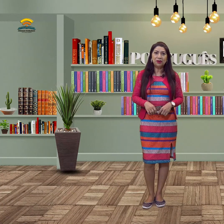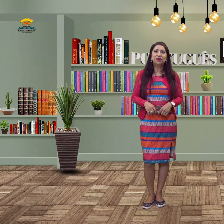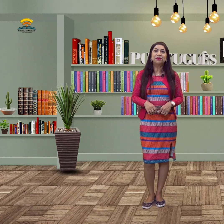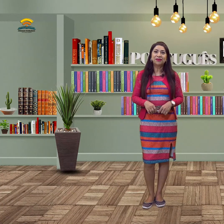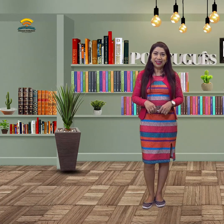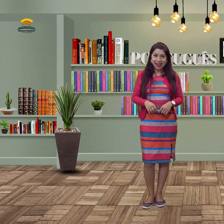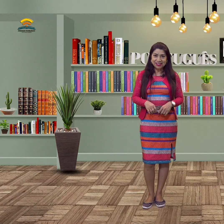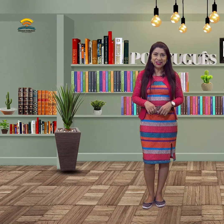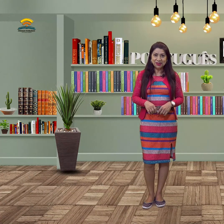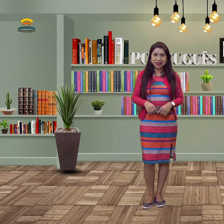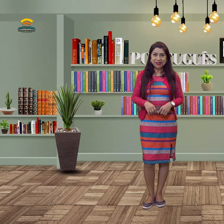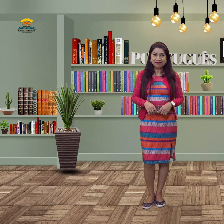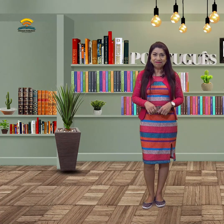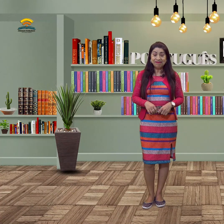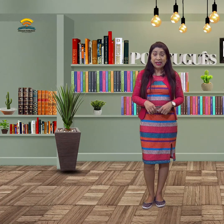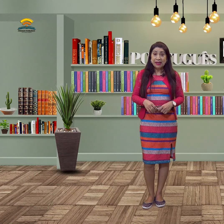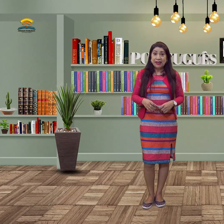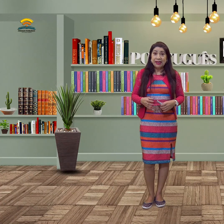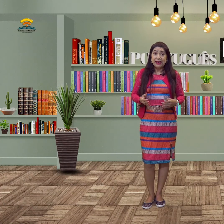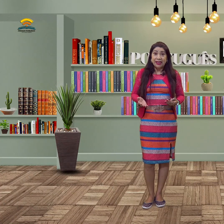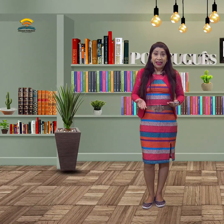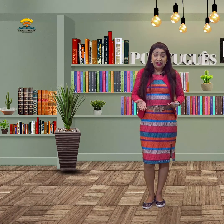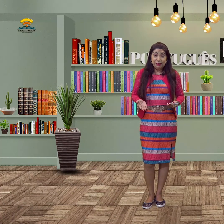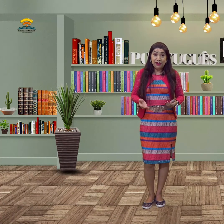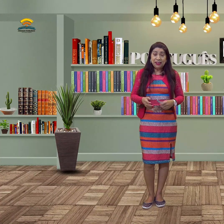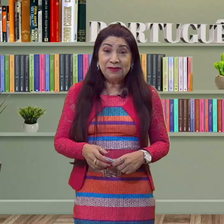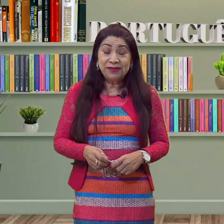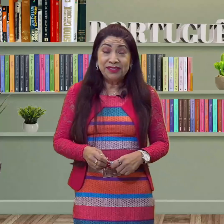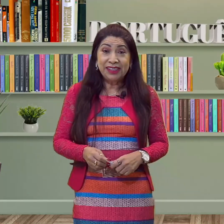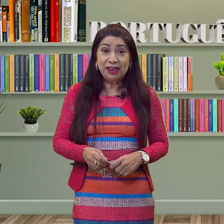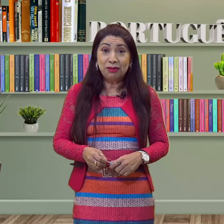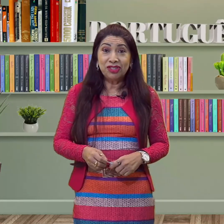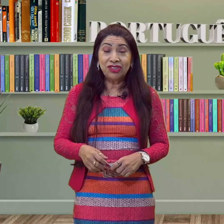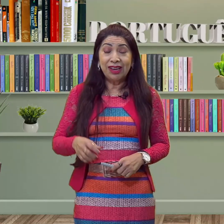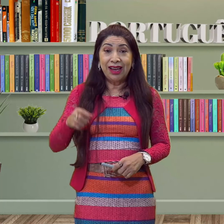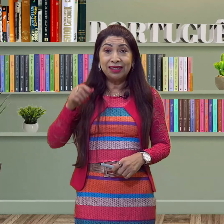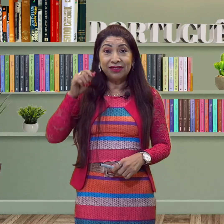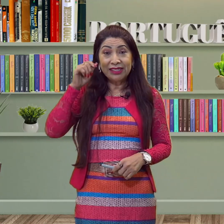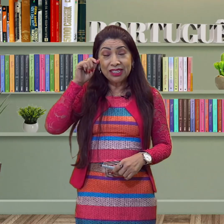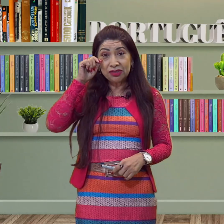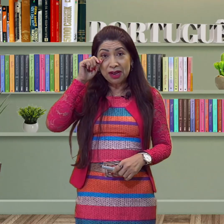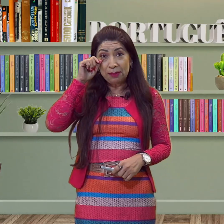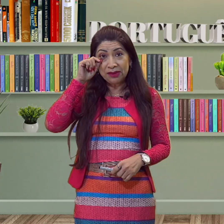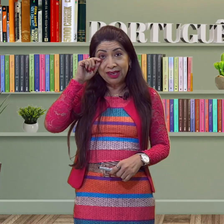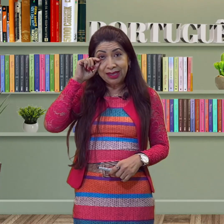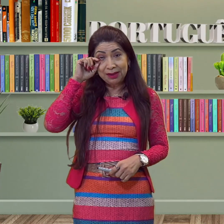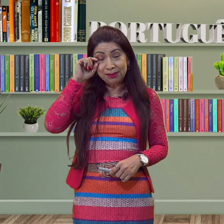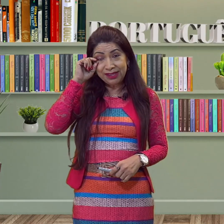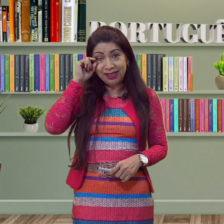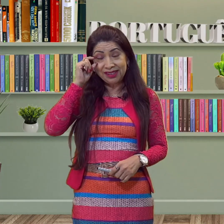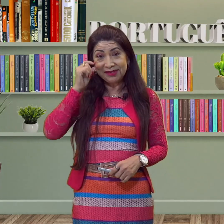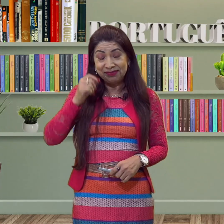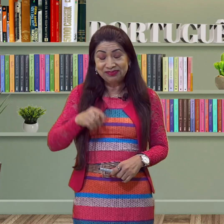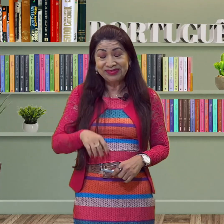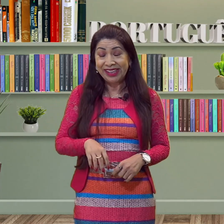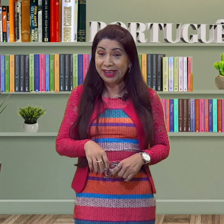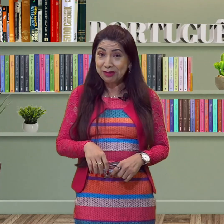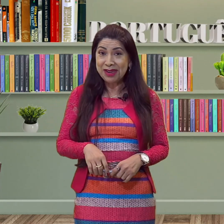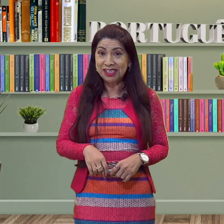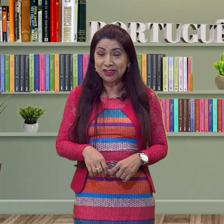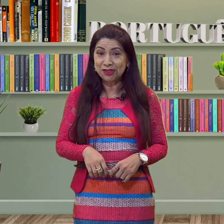Um final trágico, né? Enfim, fiquei emocionada, vou até enxugar um pouquinho aqui,